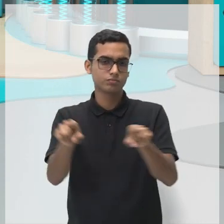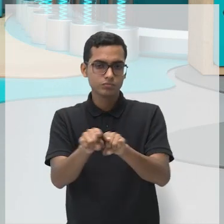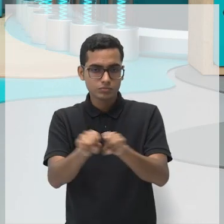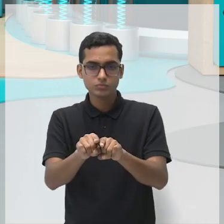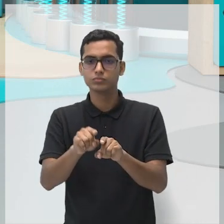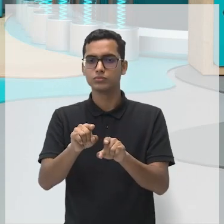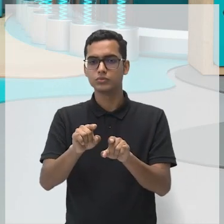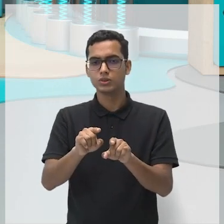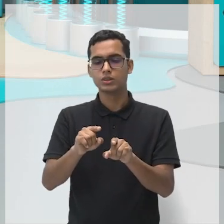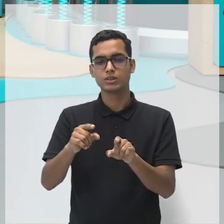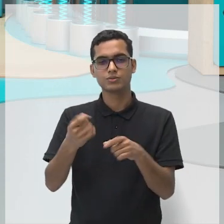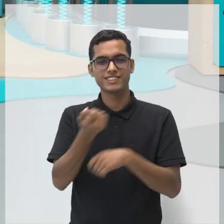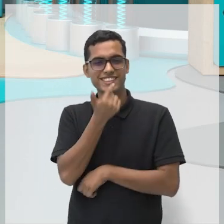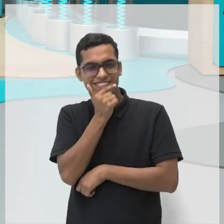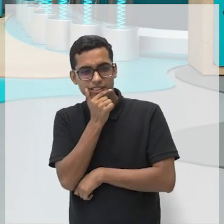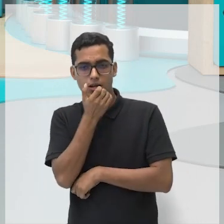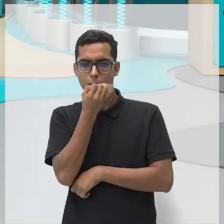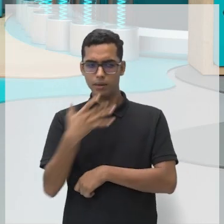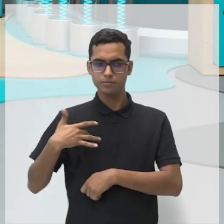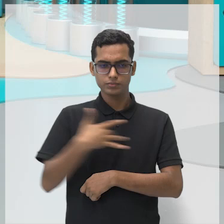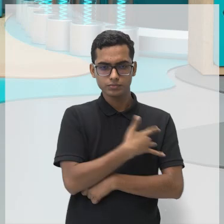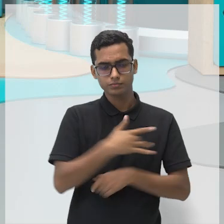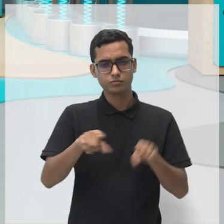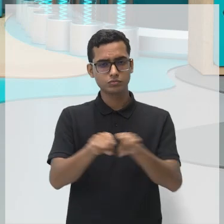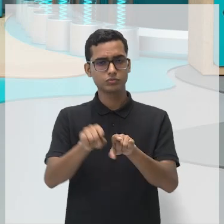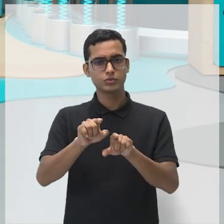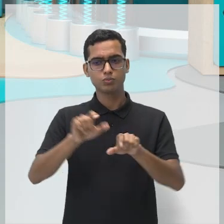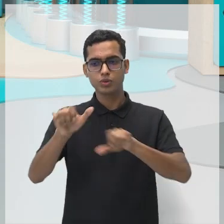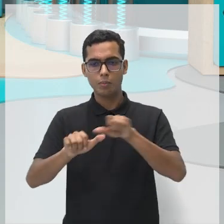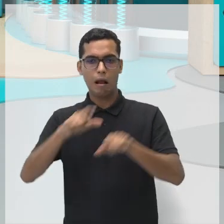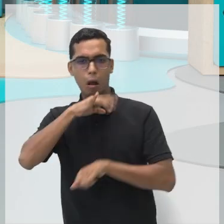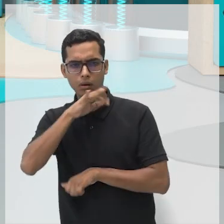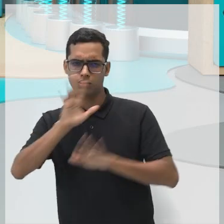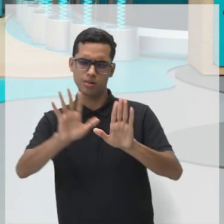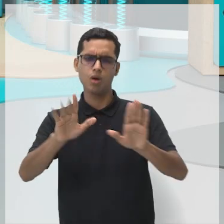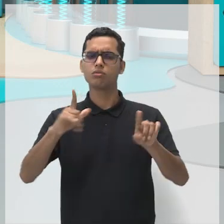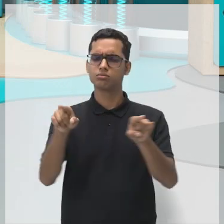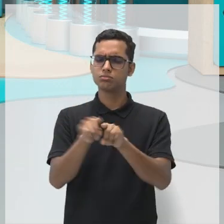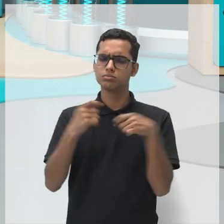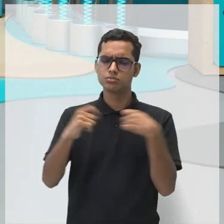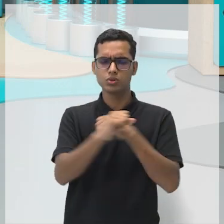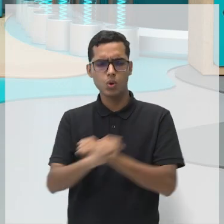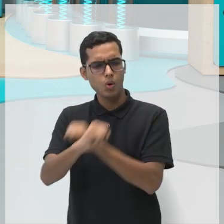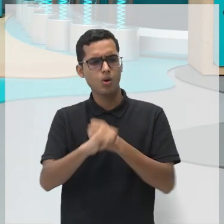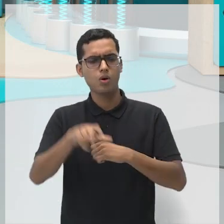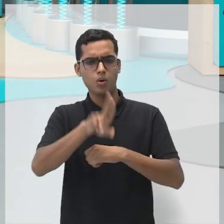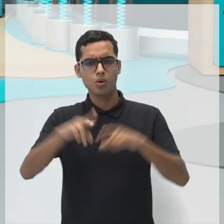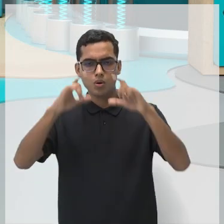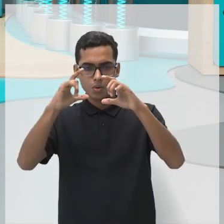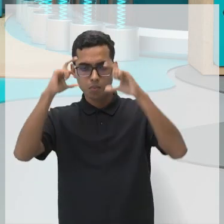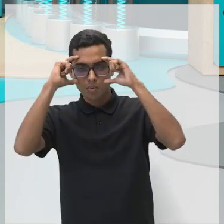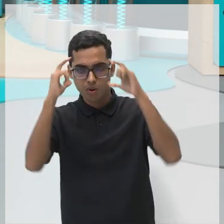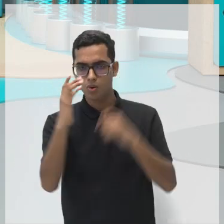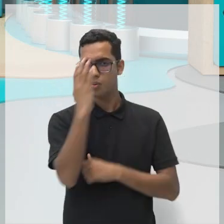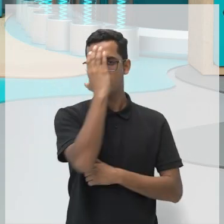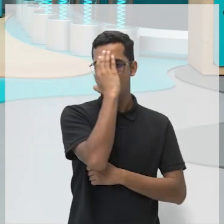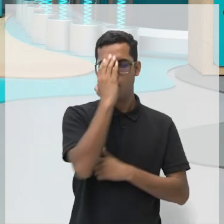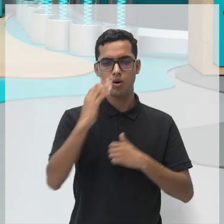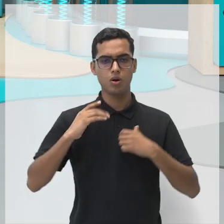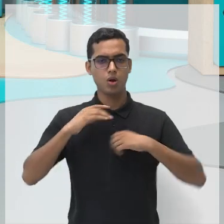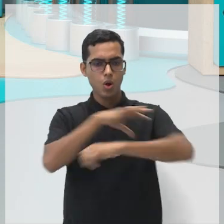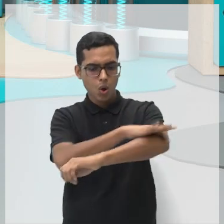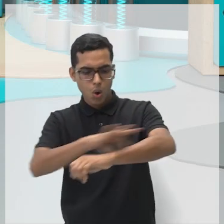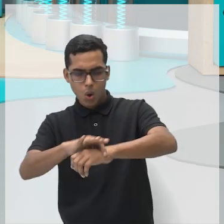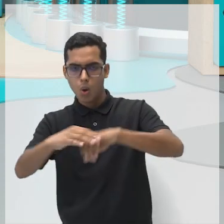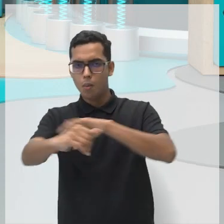que deve ser divertida e saudável em algo ruim, é bom a gente ter toda essa proteção, usar os óculos, usar a máscara, as